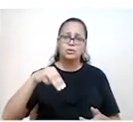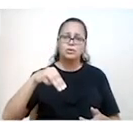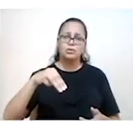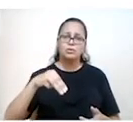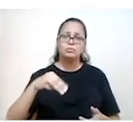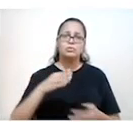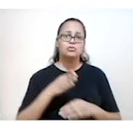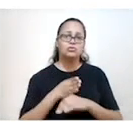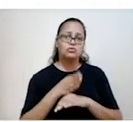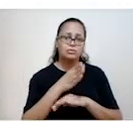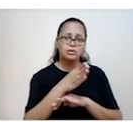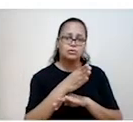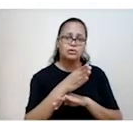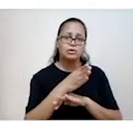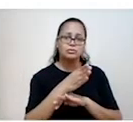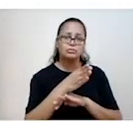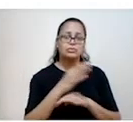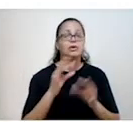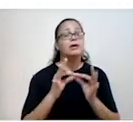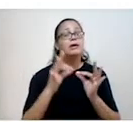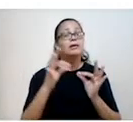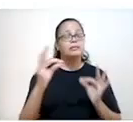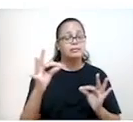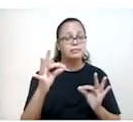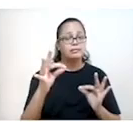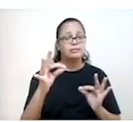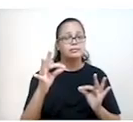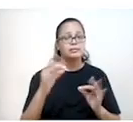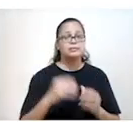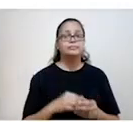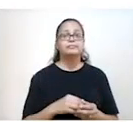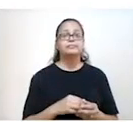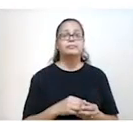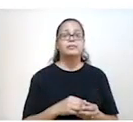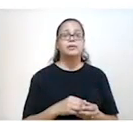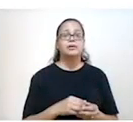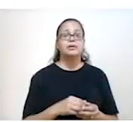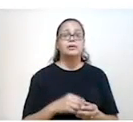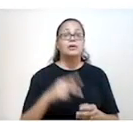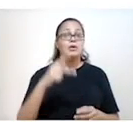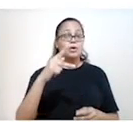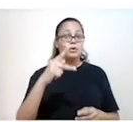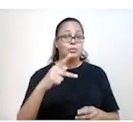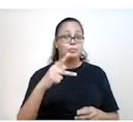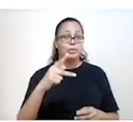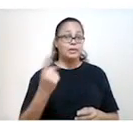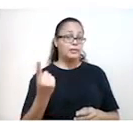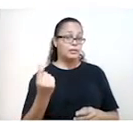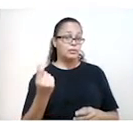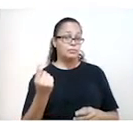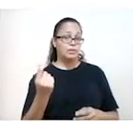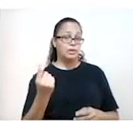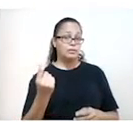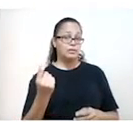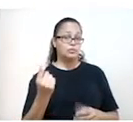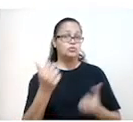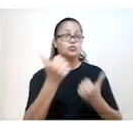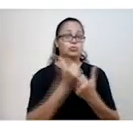saber a distância, que é K. Então, ó, no lugar do preço, eu coloco